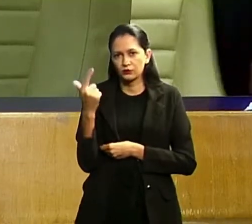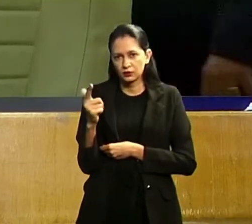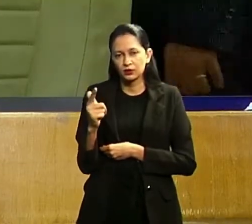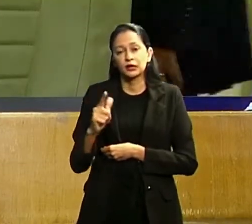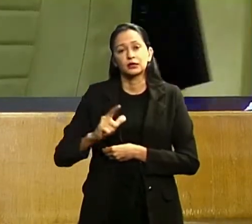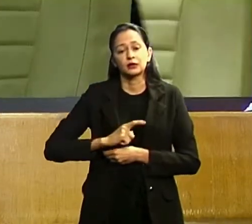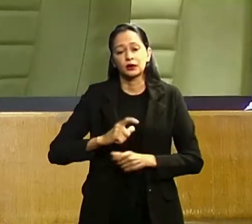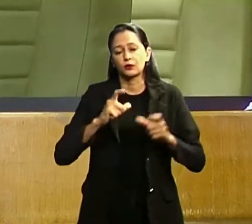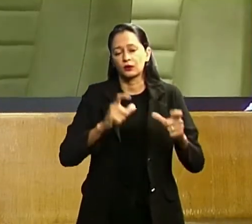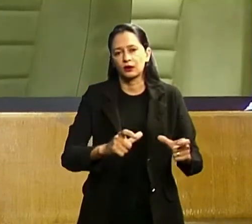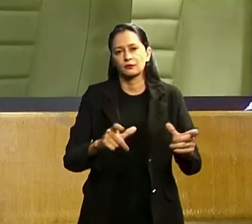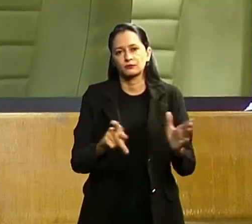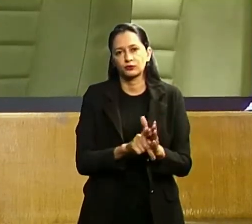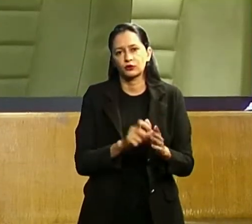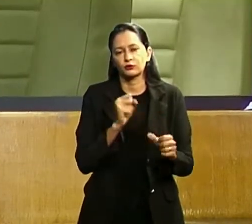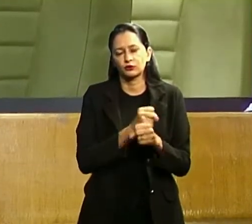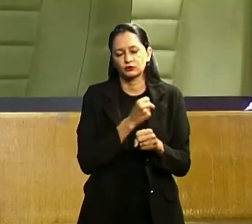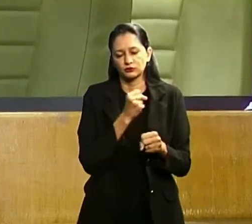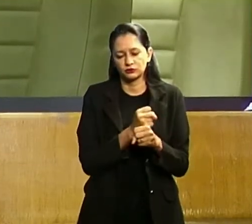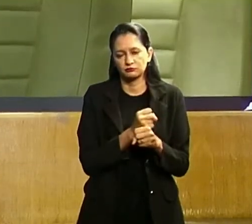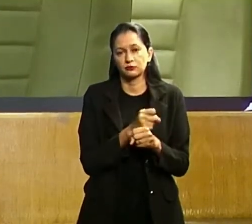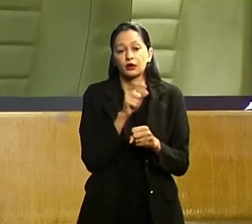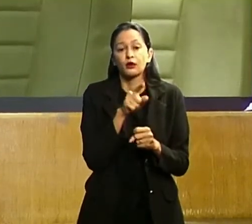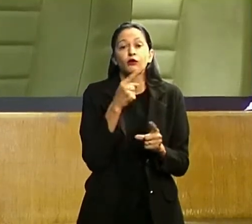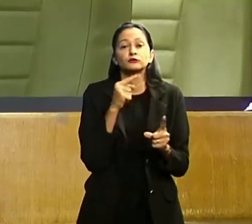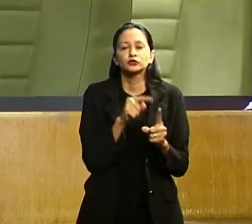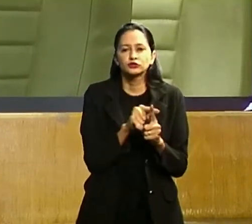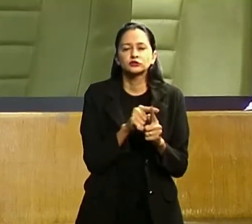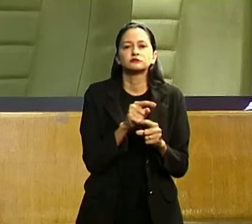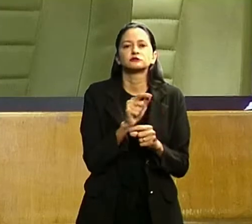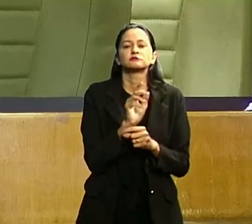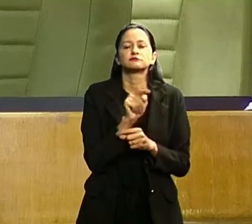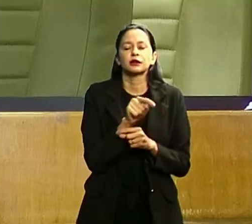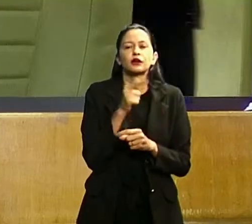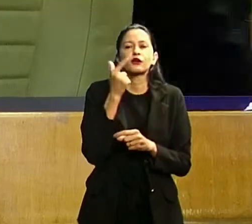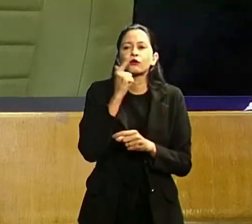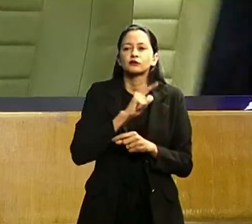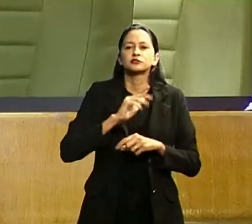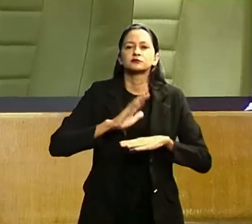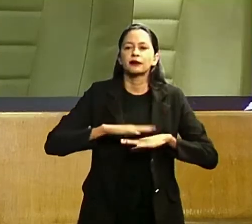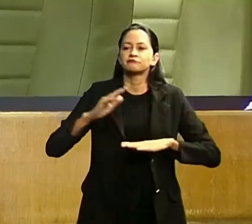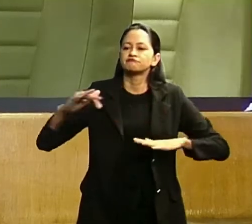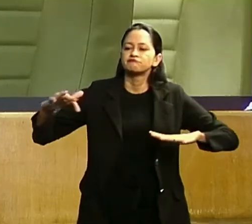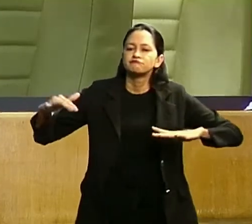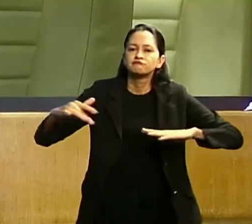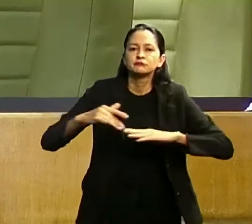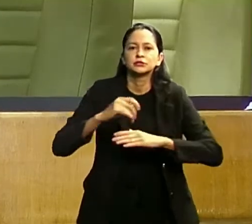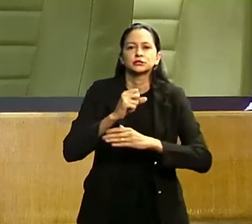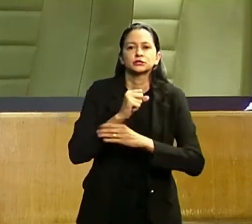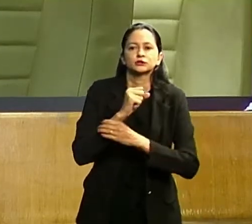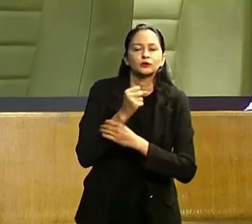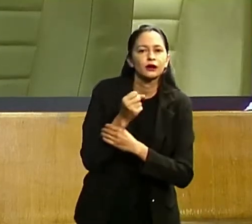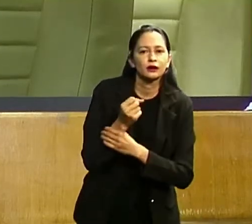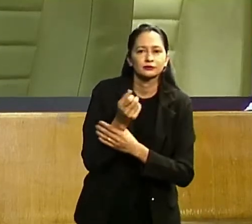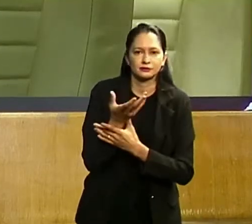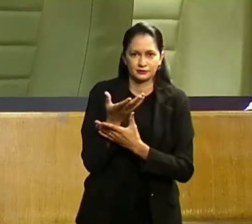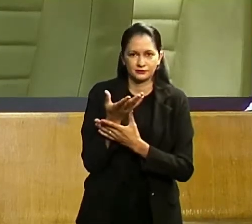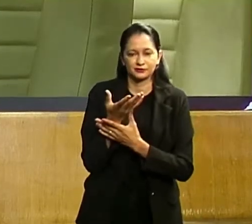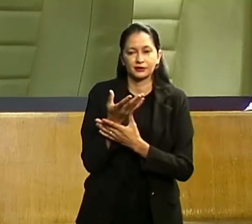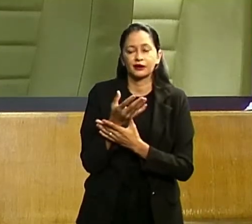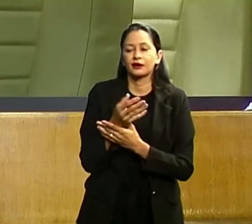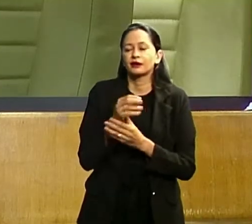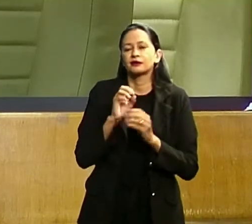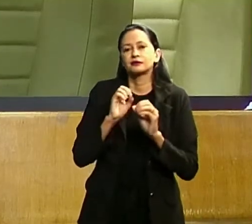determinada, para que a mobilidade da cidade seja a melhor possível e, inclusive, instruir as